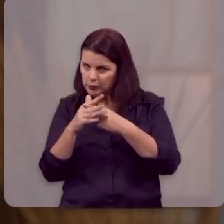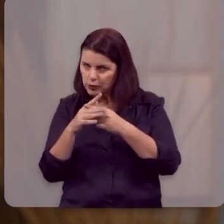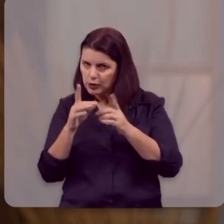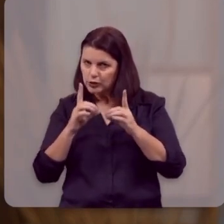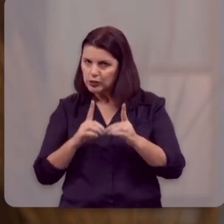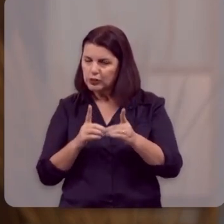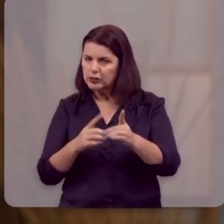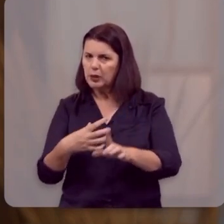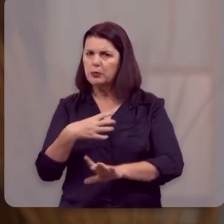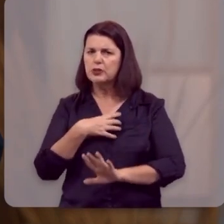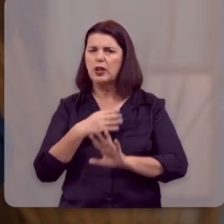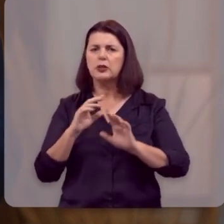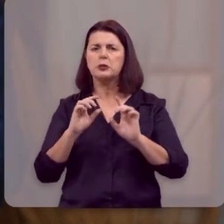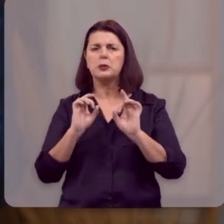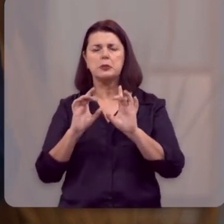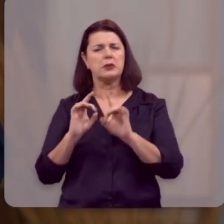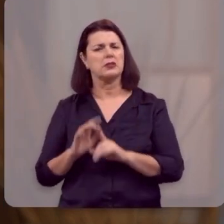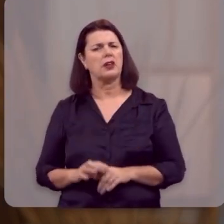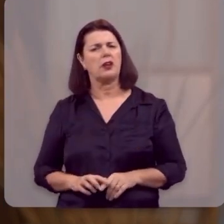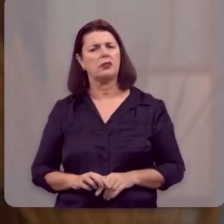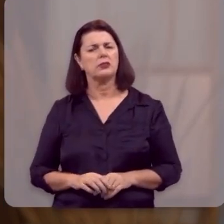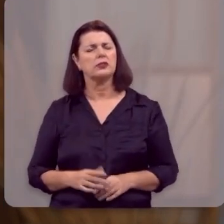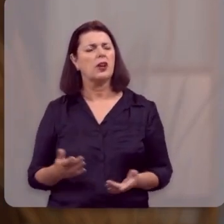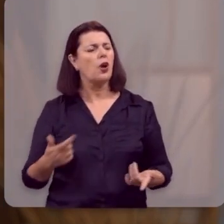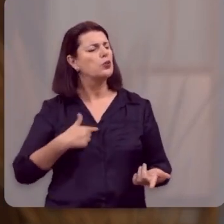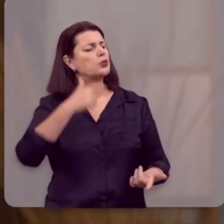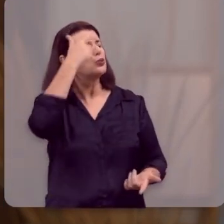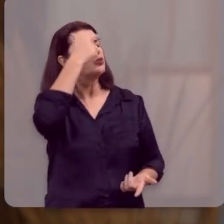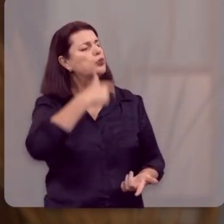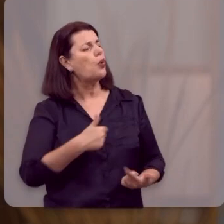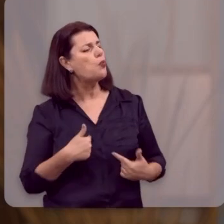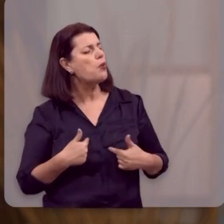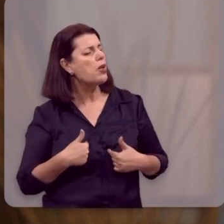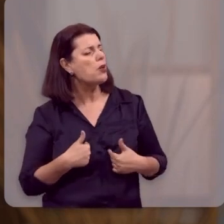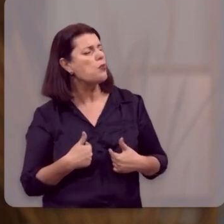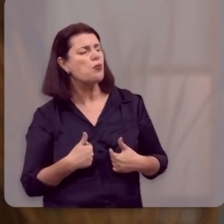maneira magnífica, dizendo o seguinte: sou eu.